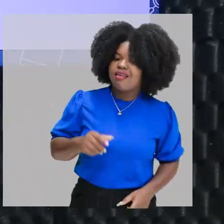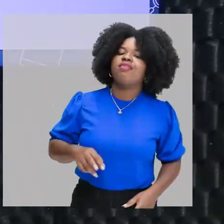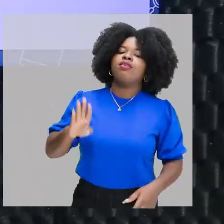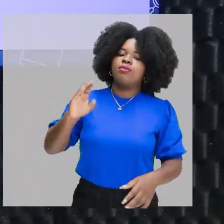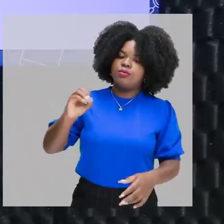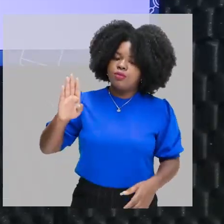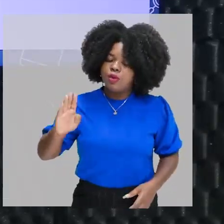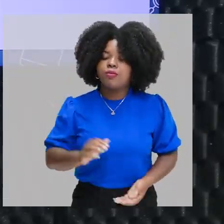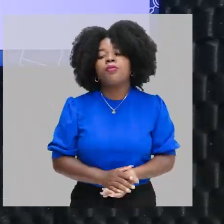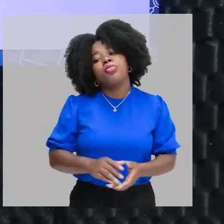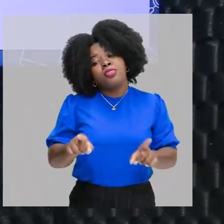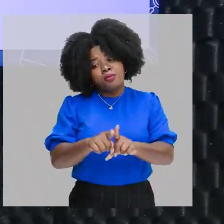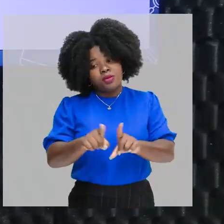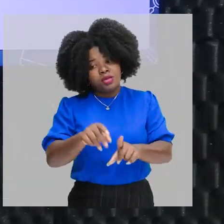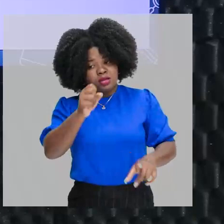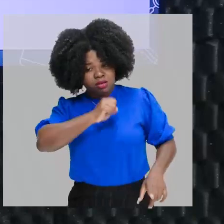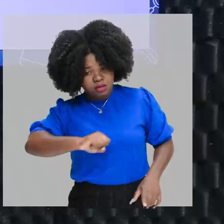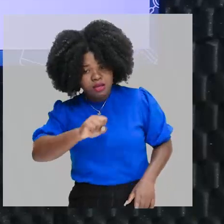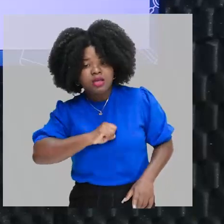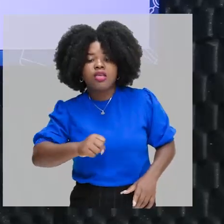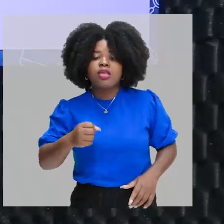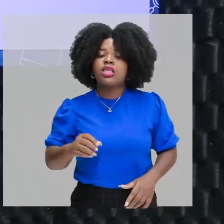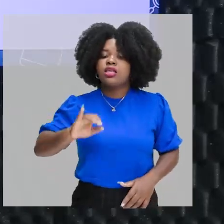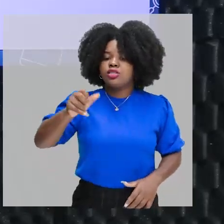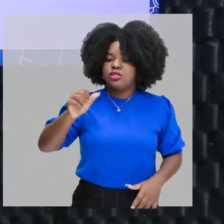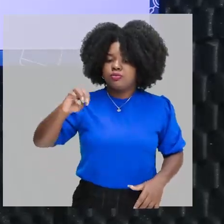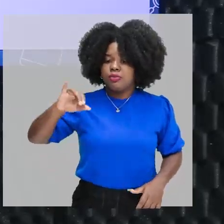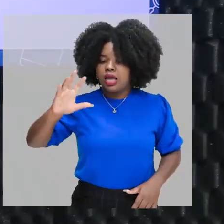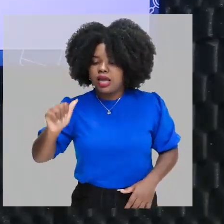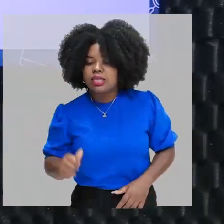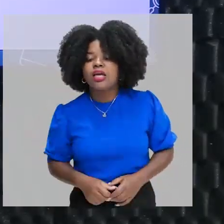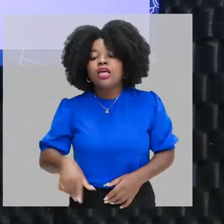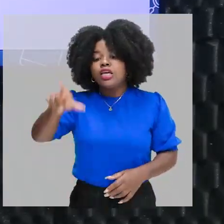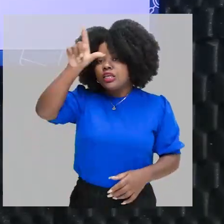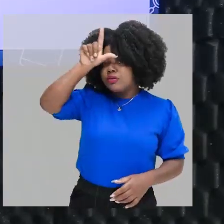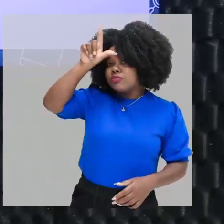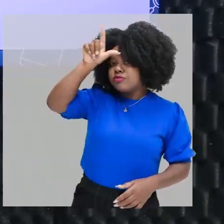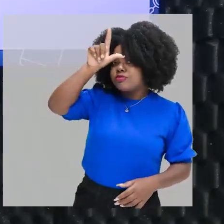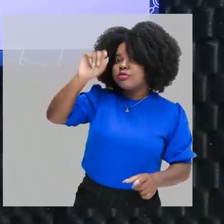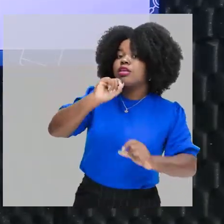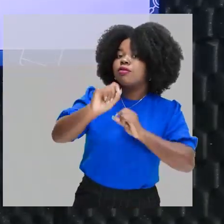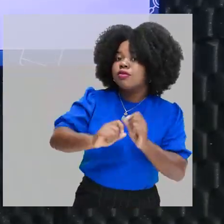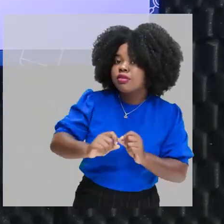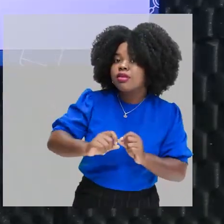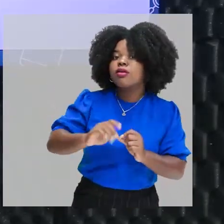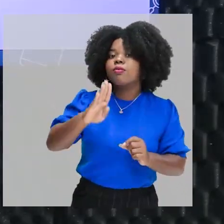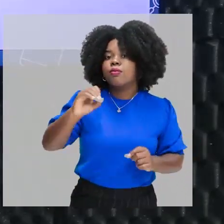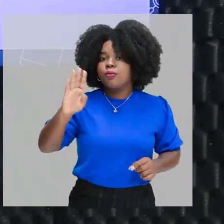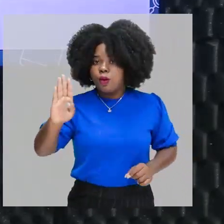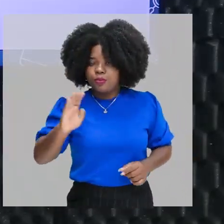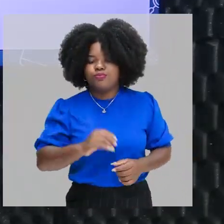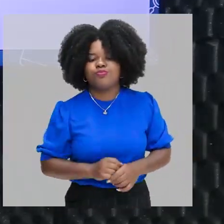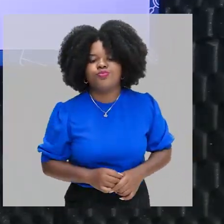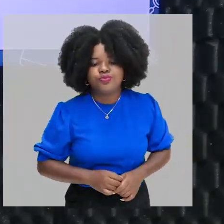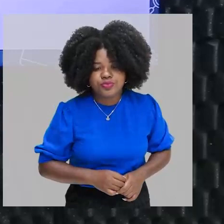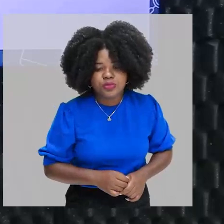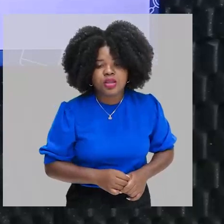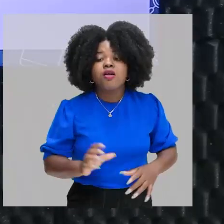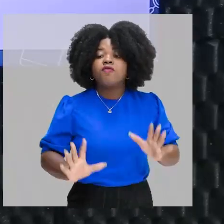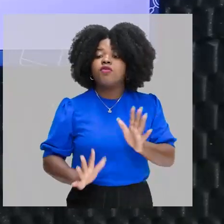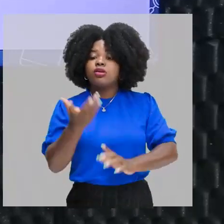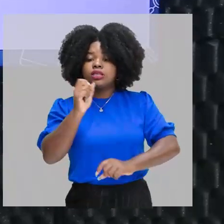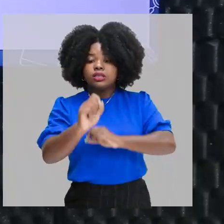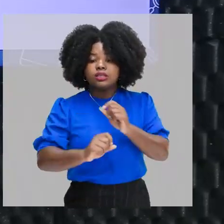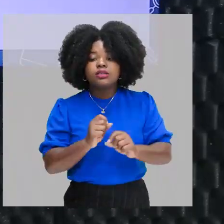reggae jamaicana que era liderada pelo Bob Marley. Ele era o vocalista principal. The Wailers foi criada